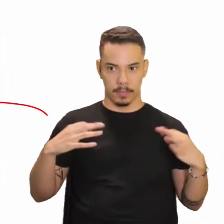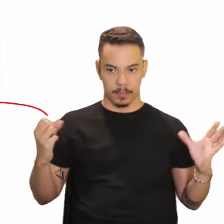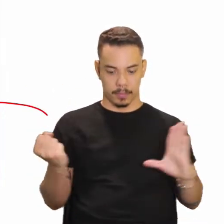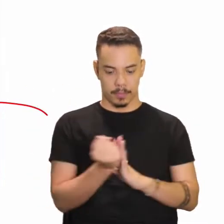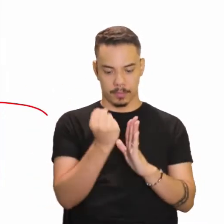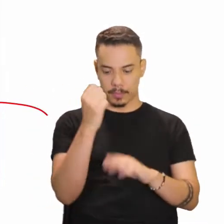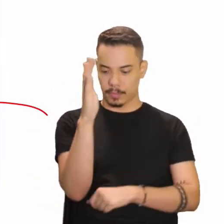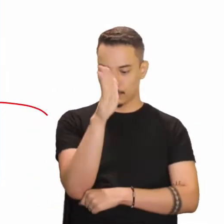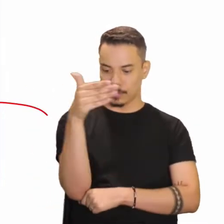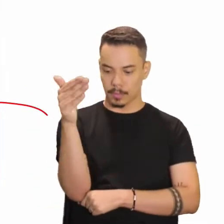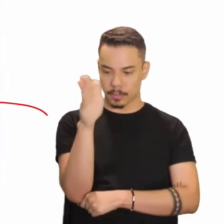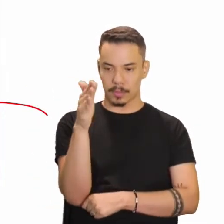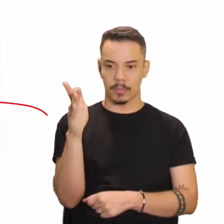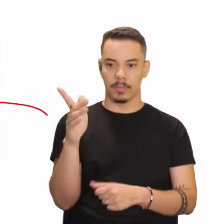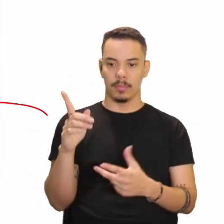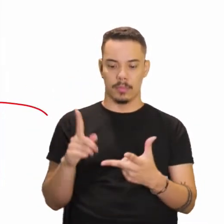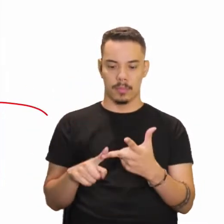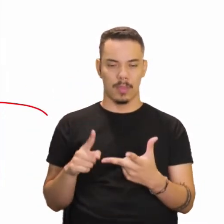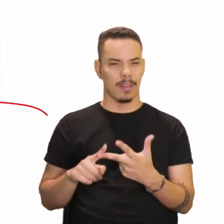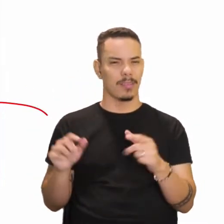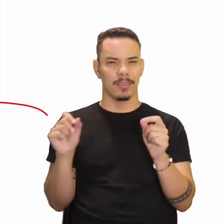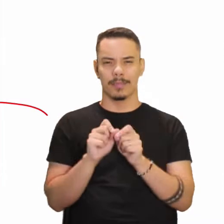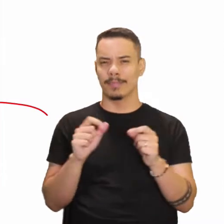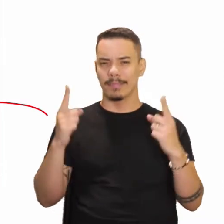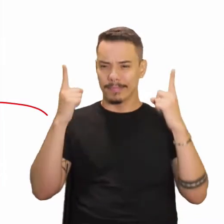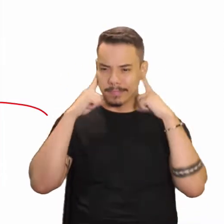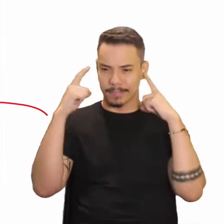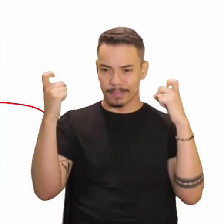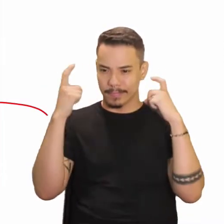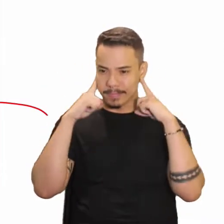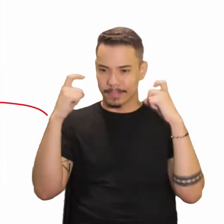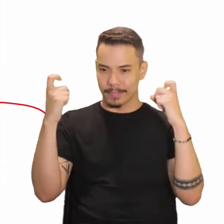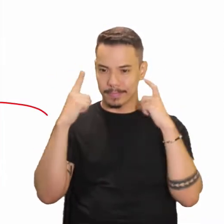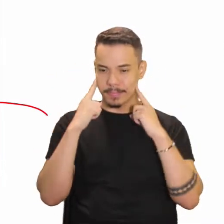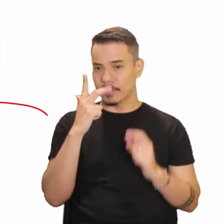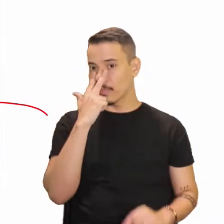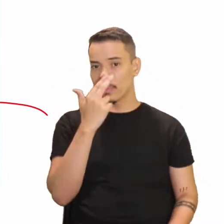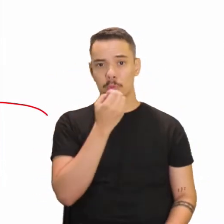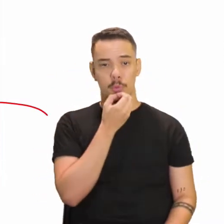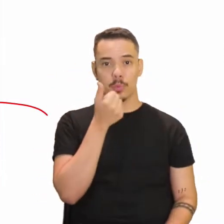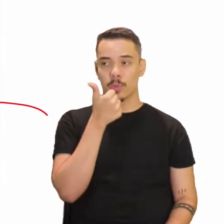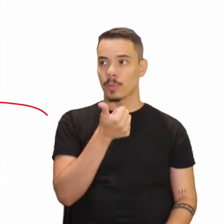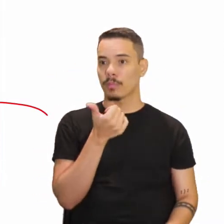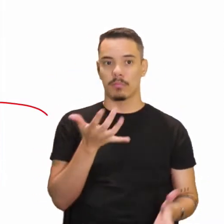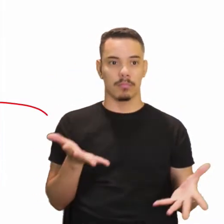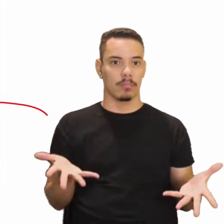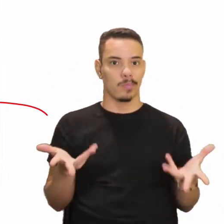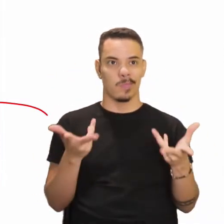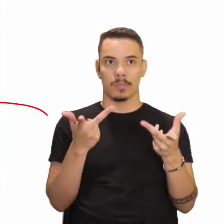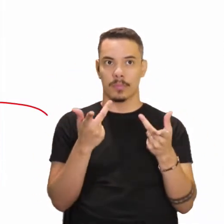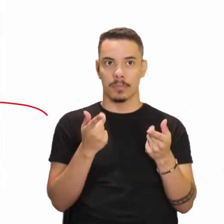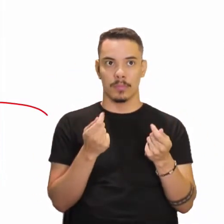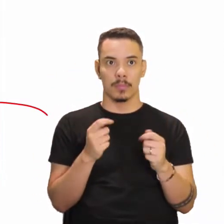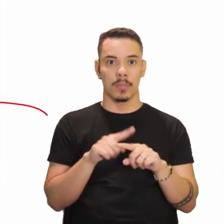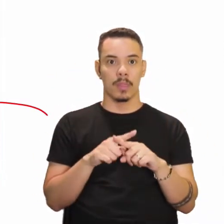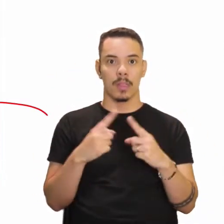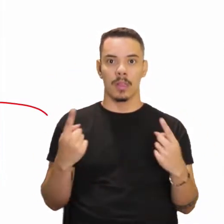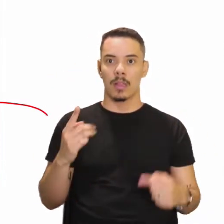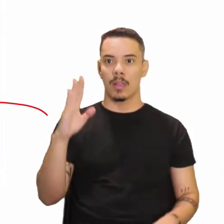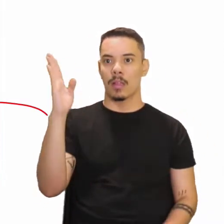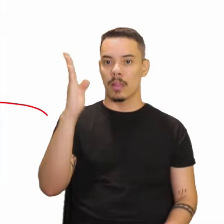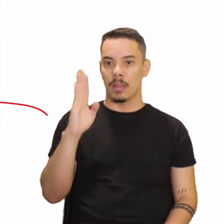né e faz aquele maior fuzuê parece que tá tudo bem tá tudo maravilha aí o Brasil